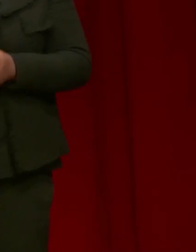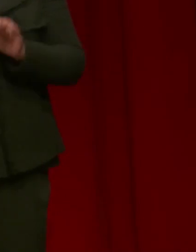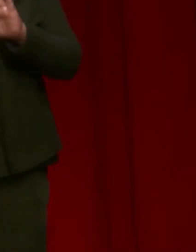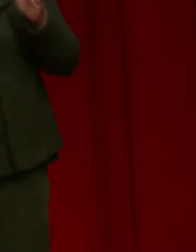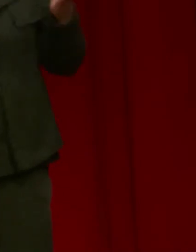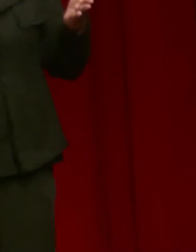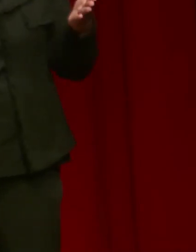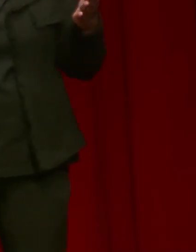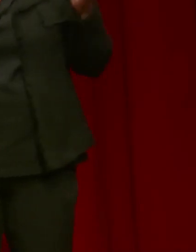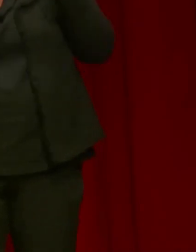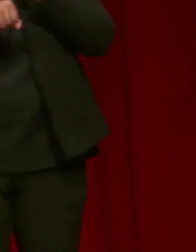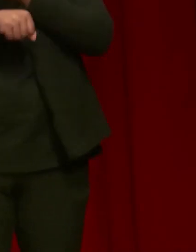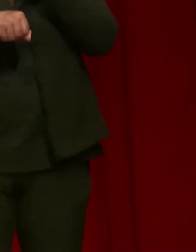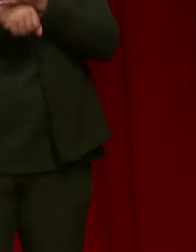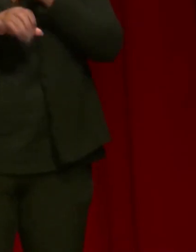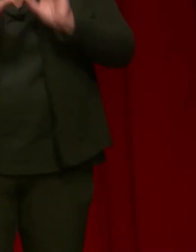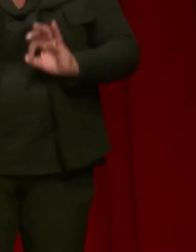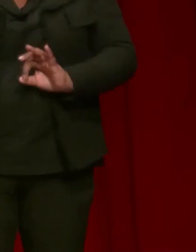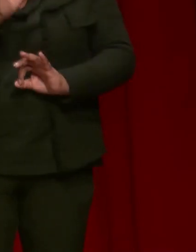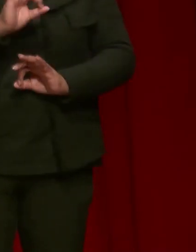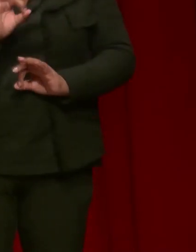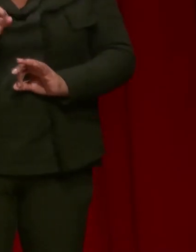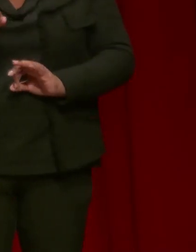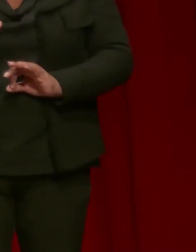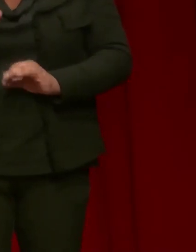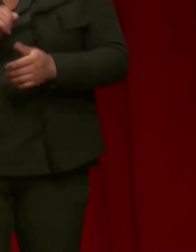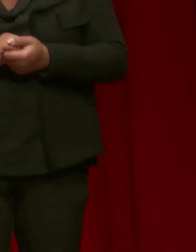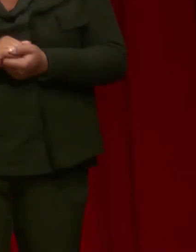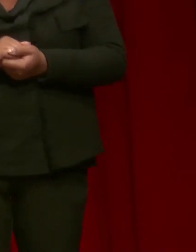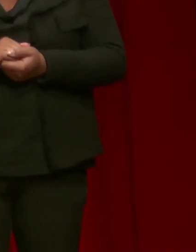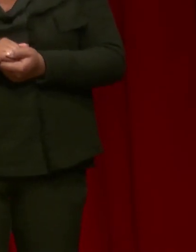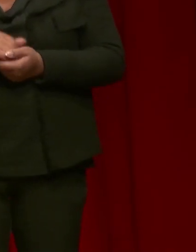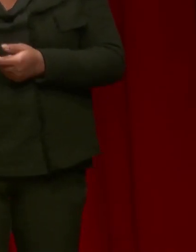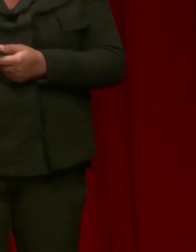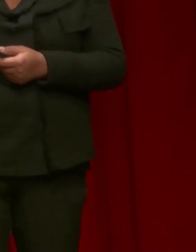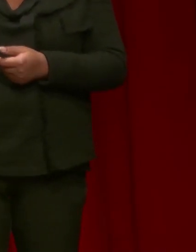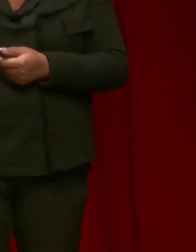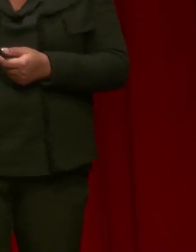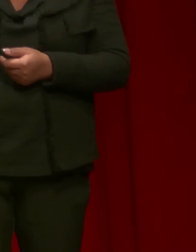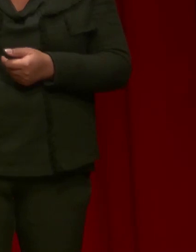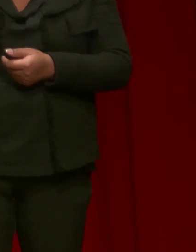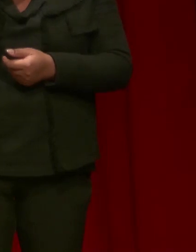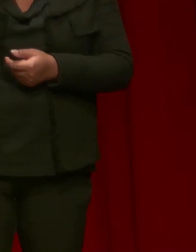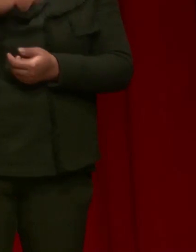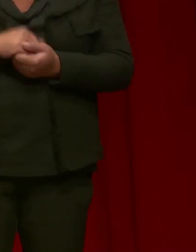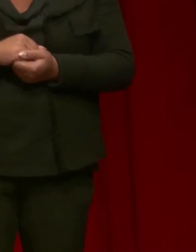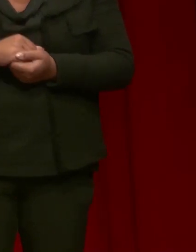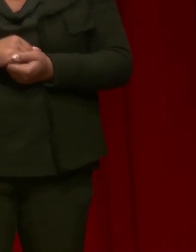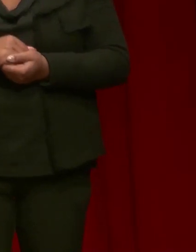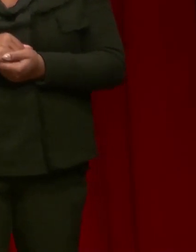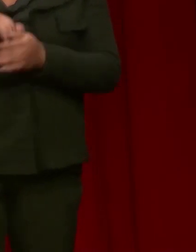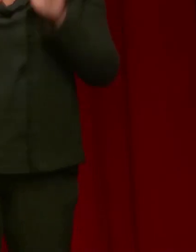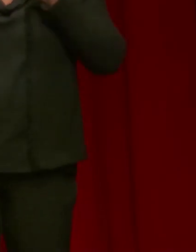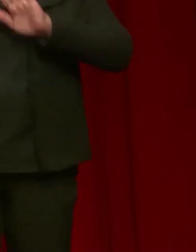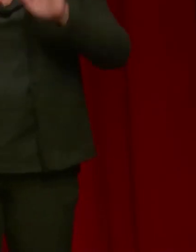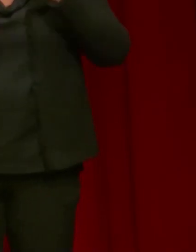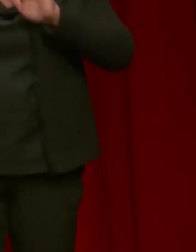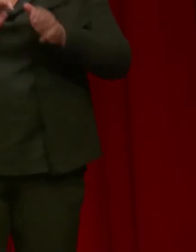Pessoal, tá dando para aguentar? Tudo certo? Olha, eu não tô vendo ninguém dormir, hein, doutor? Eu acho que tá bacana.